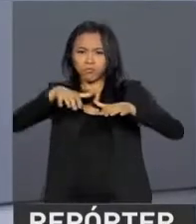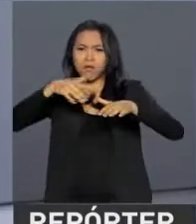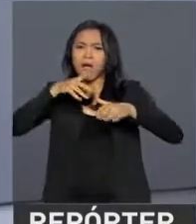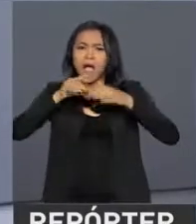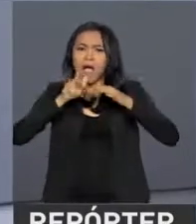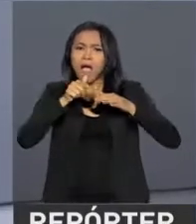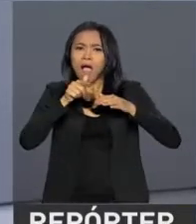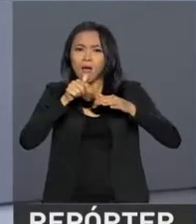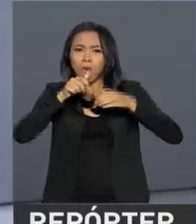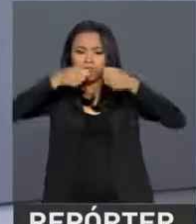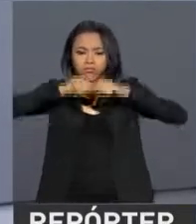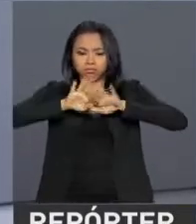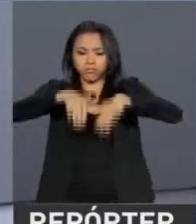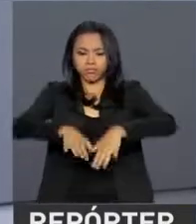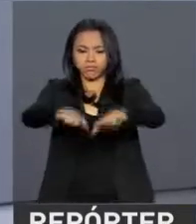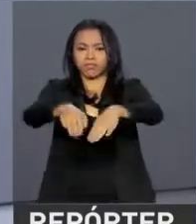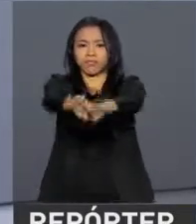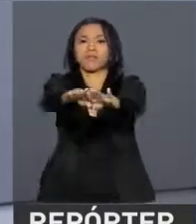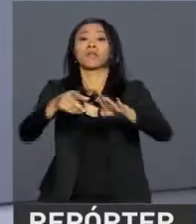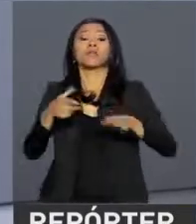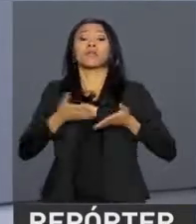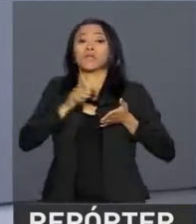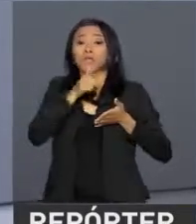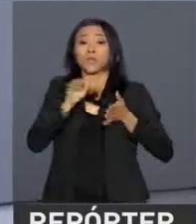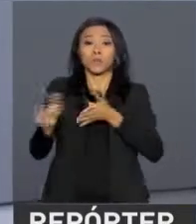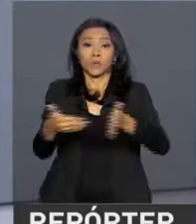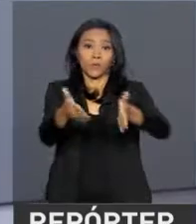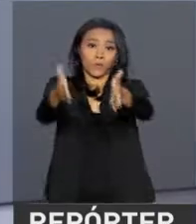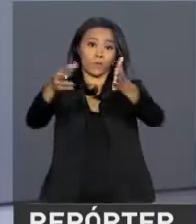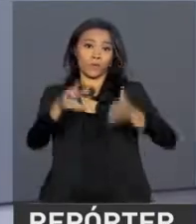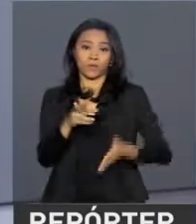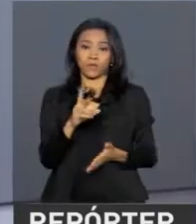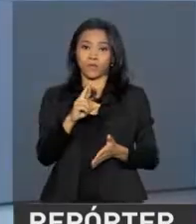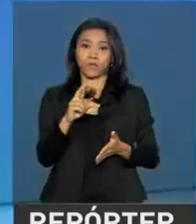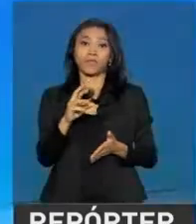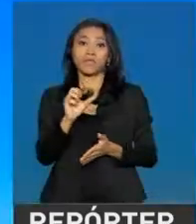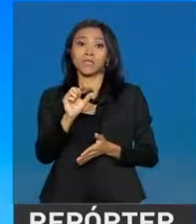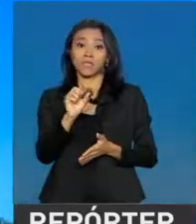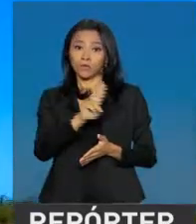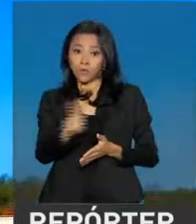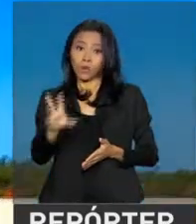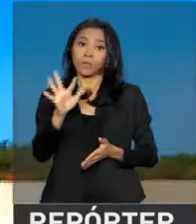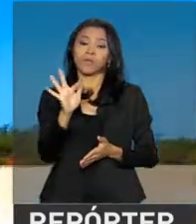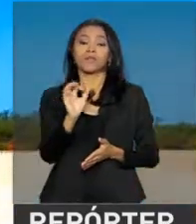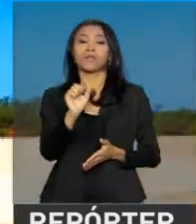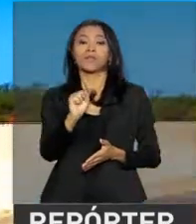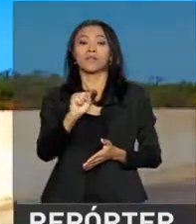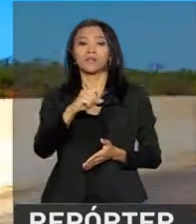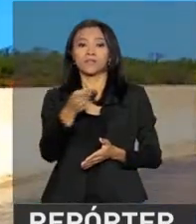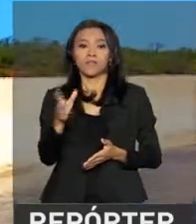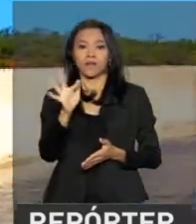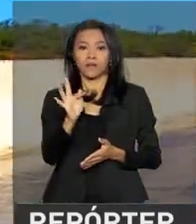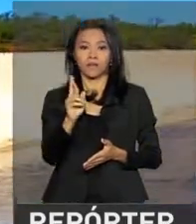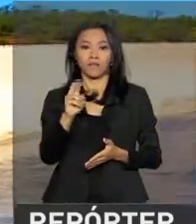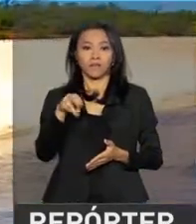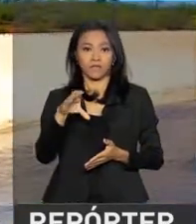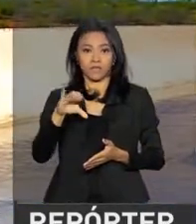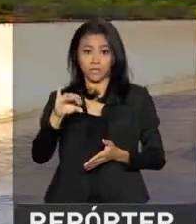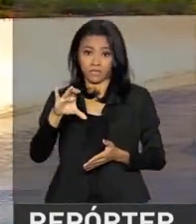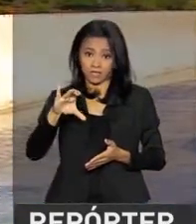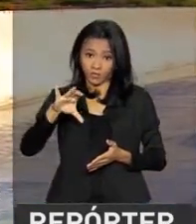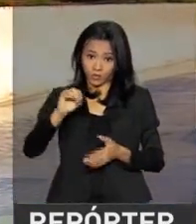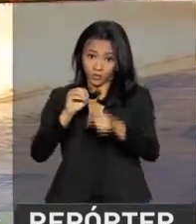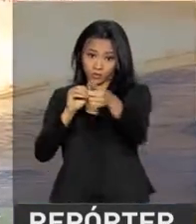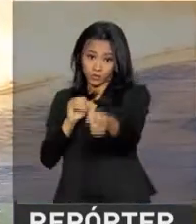são francisco a cerimônia será em cabrobó no estado de pernambuco segundo o ministério da integração nacional o eixo norte está